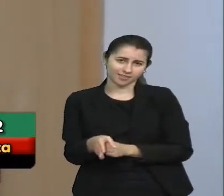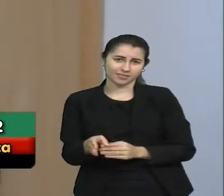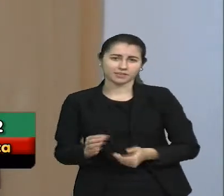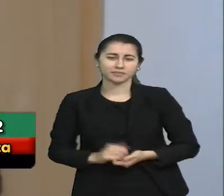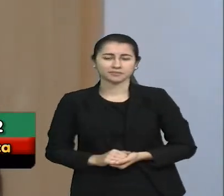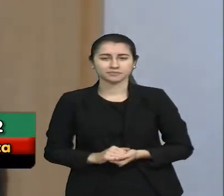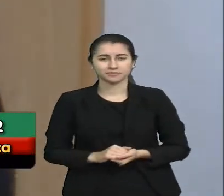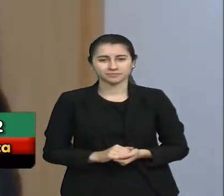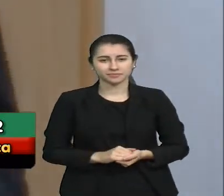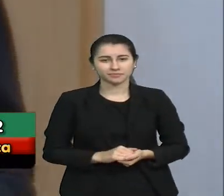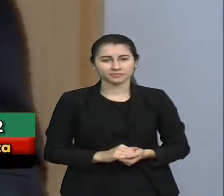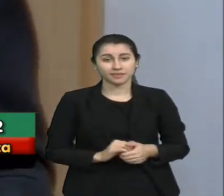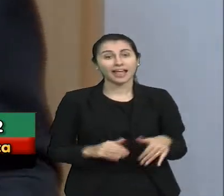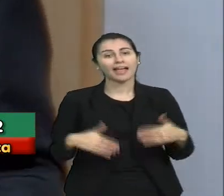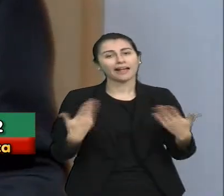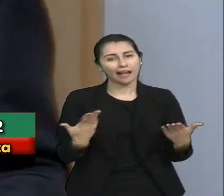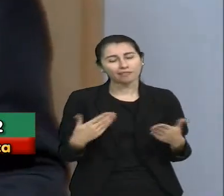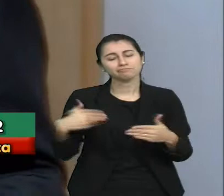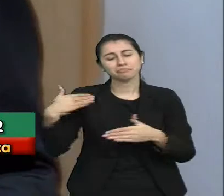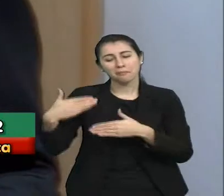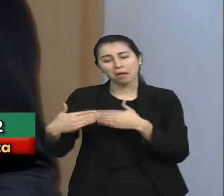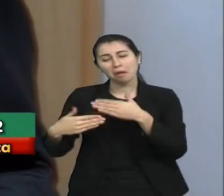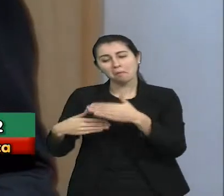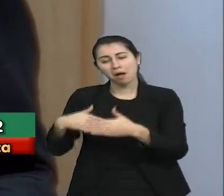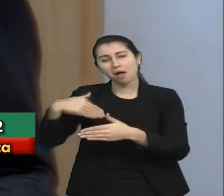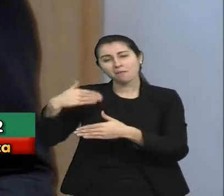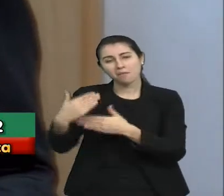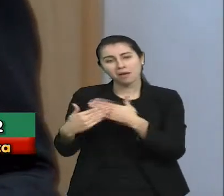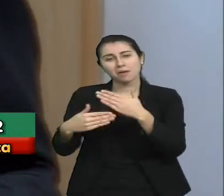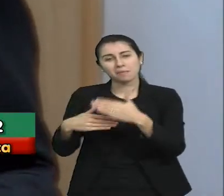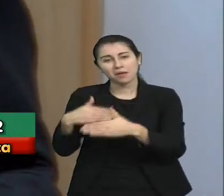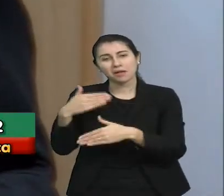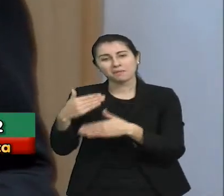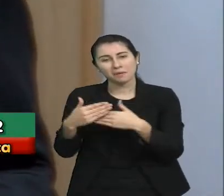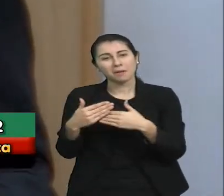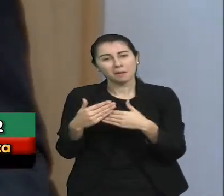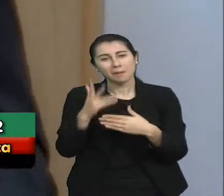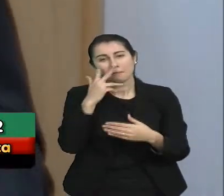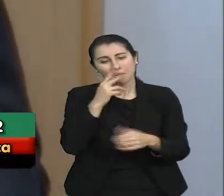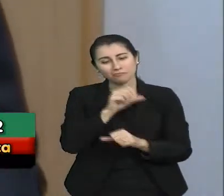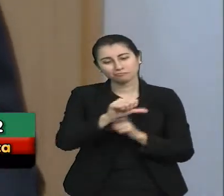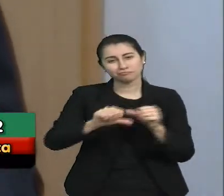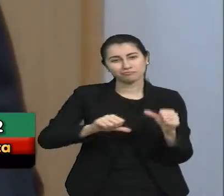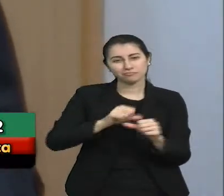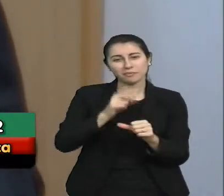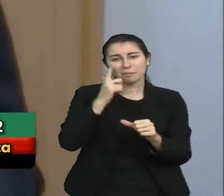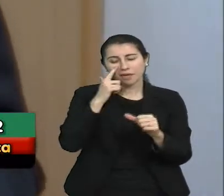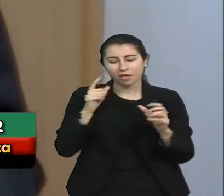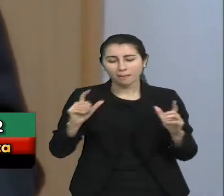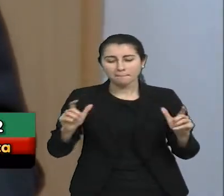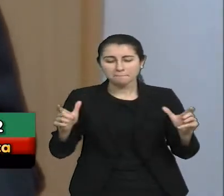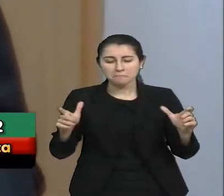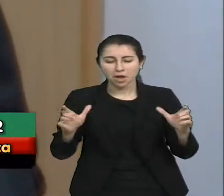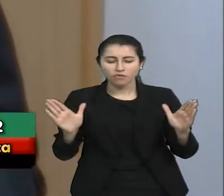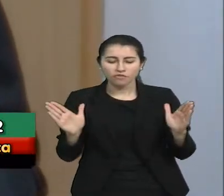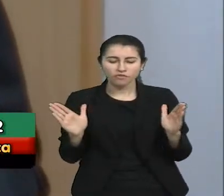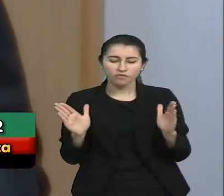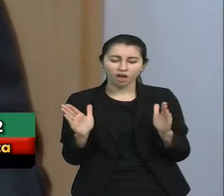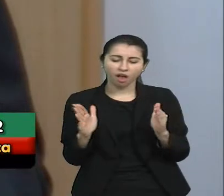É claro que, com o passar do tempo, a gente consegue desvirtuar. A gente vai fechando isso, né? É um erro